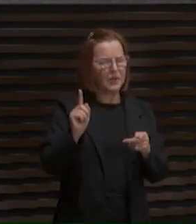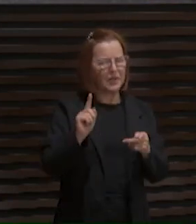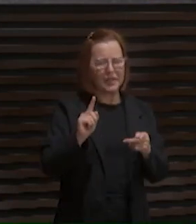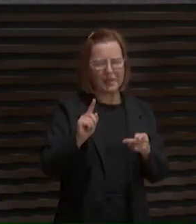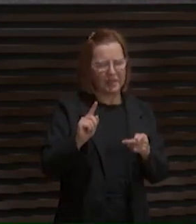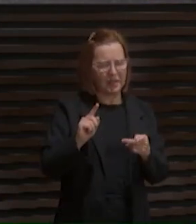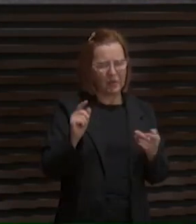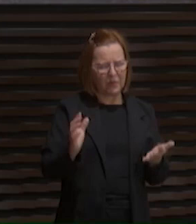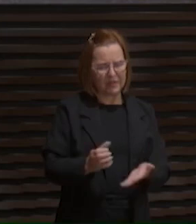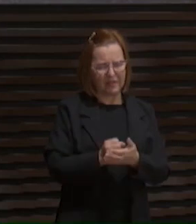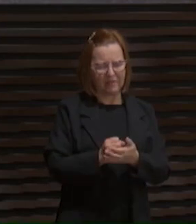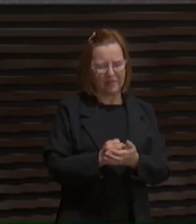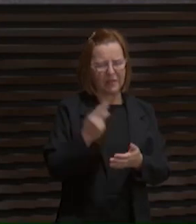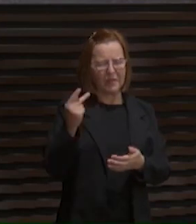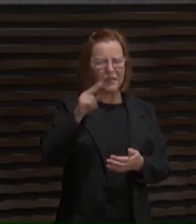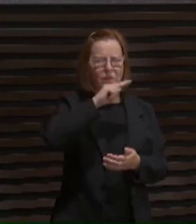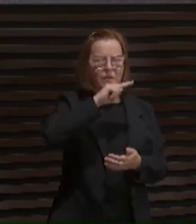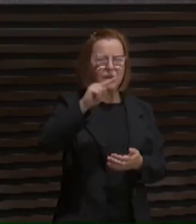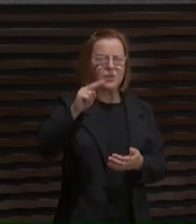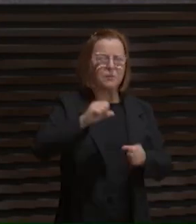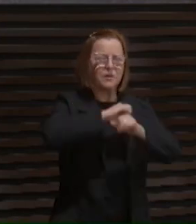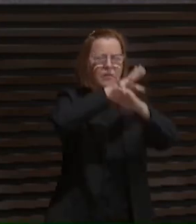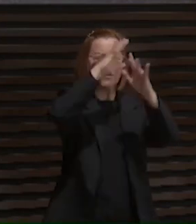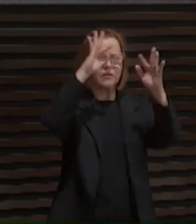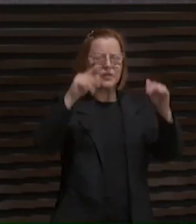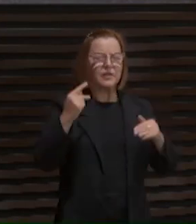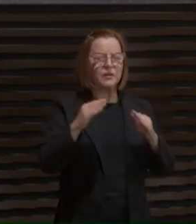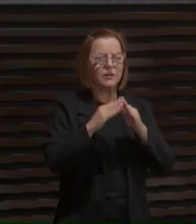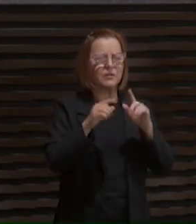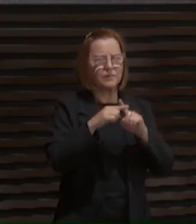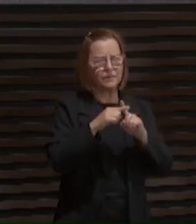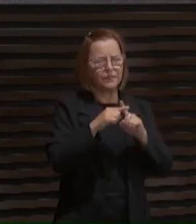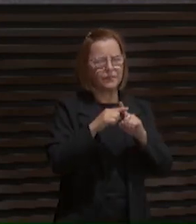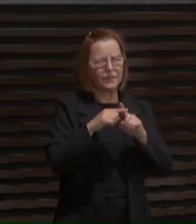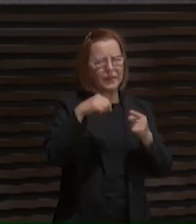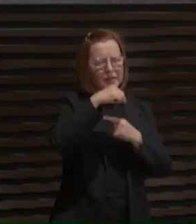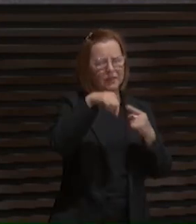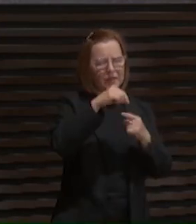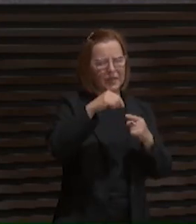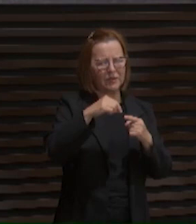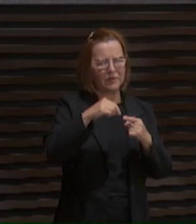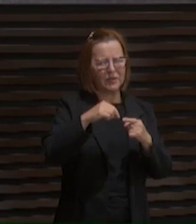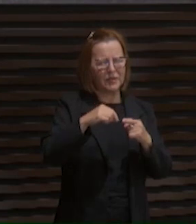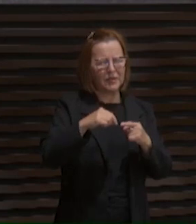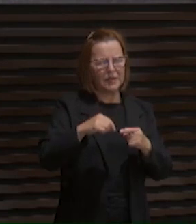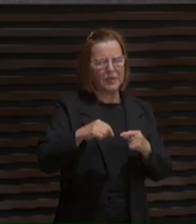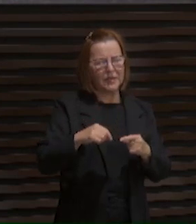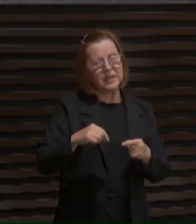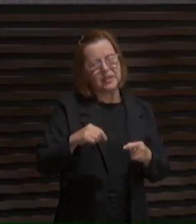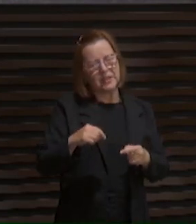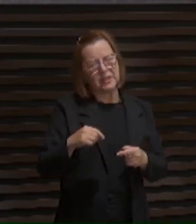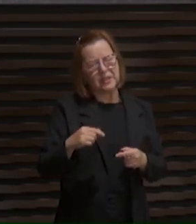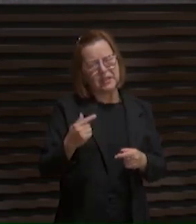acima de tudo, seja glorificado. Que a Tua igreja seja edificada e que os ímpios, Pai, aqueles que